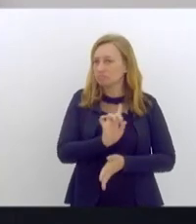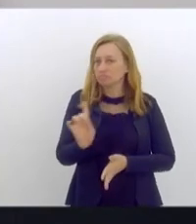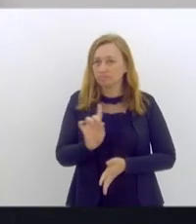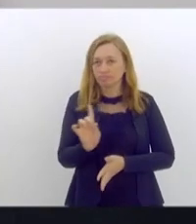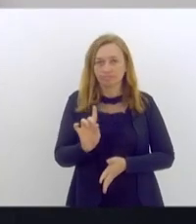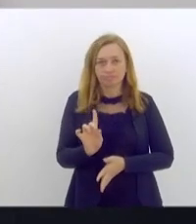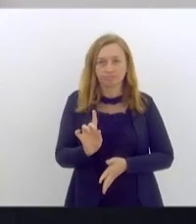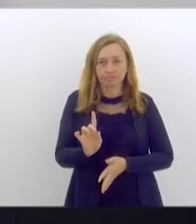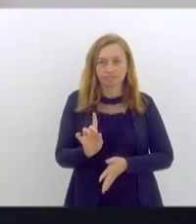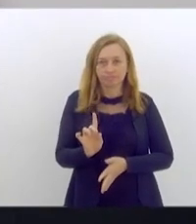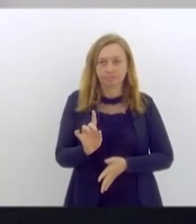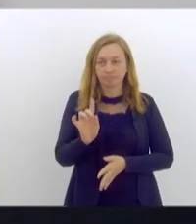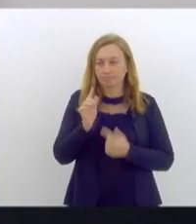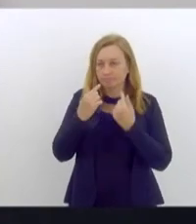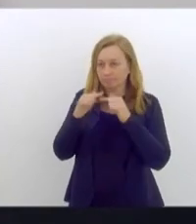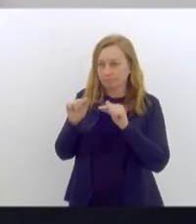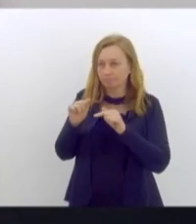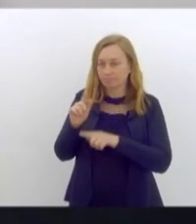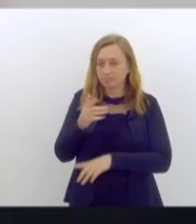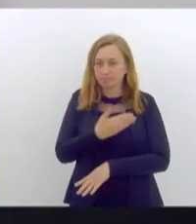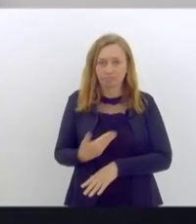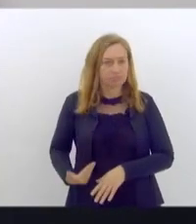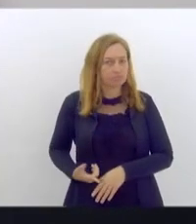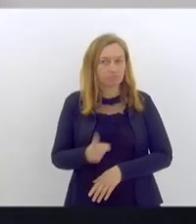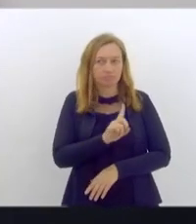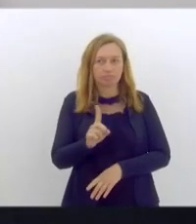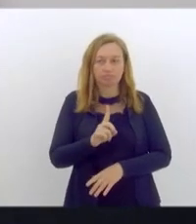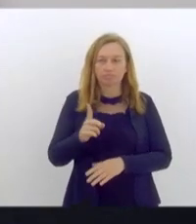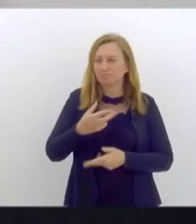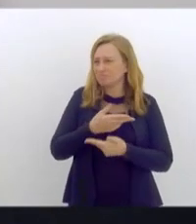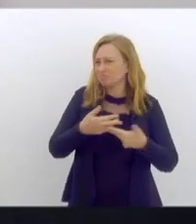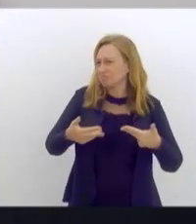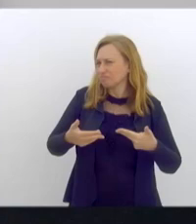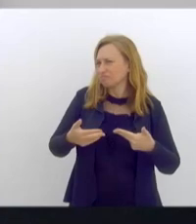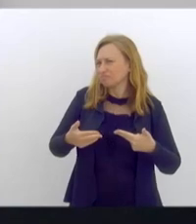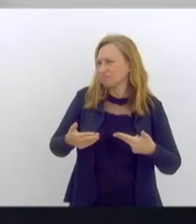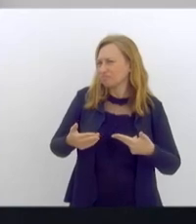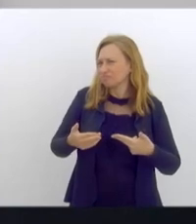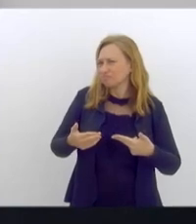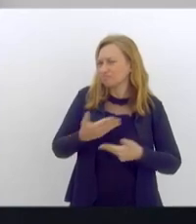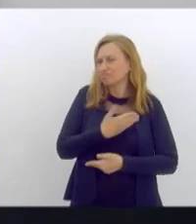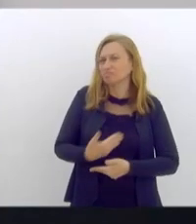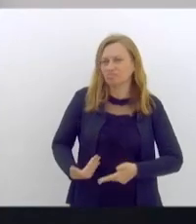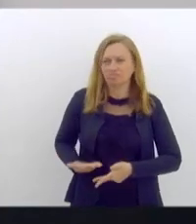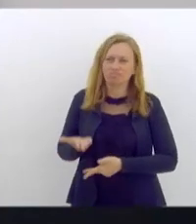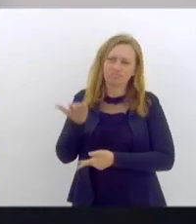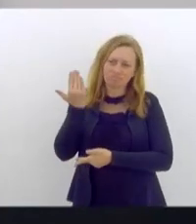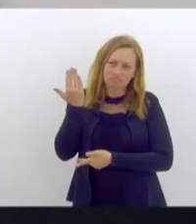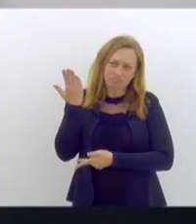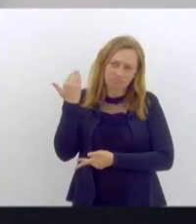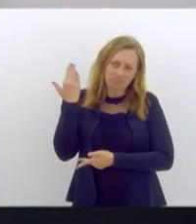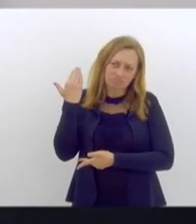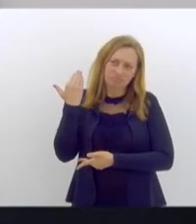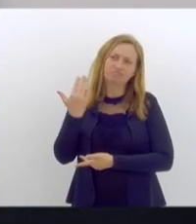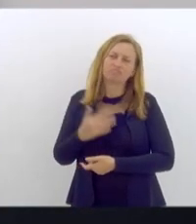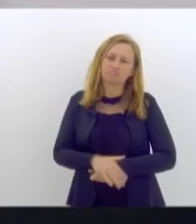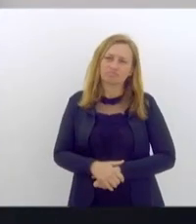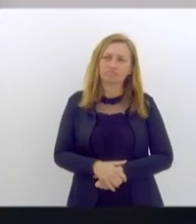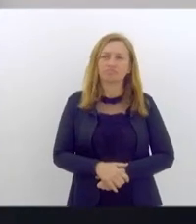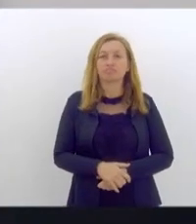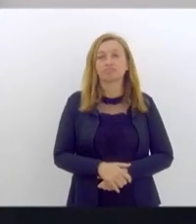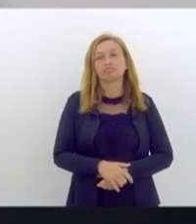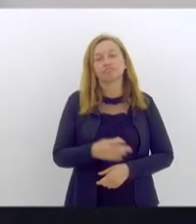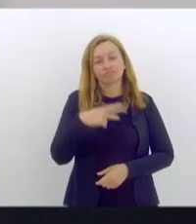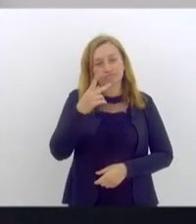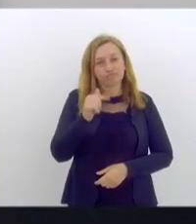é uma crítica este governo de diversos governos que foram se sucedendo porque